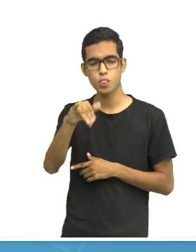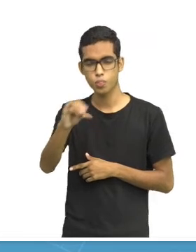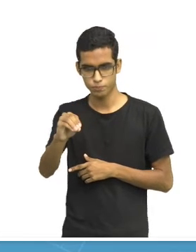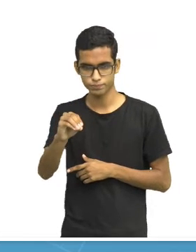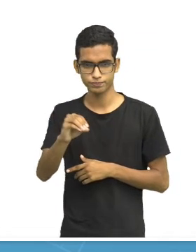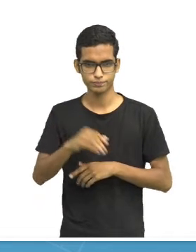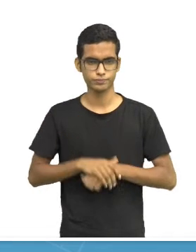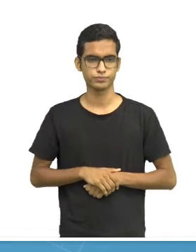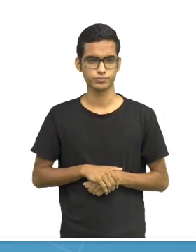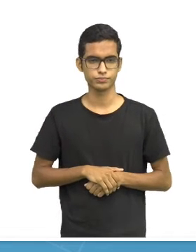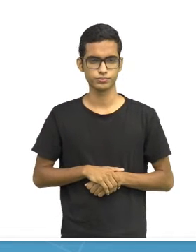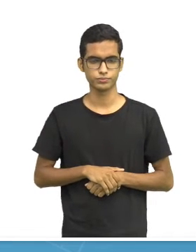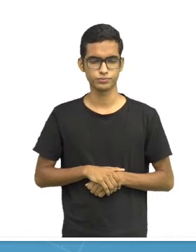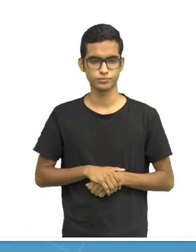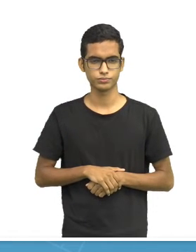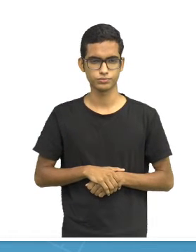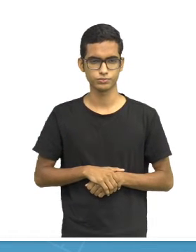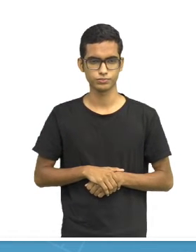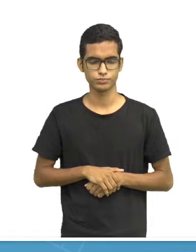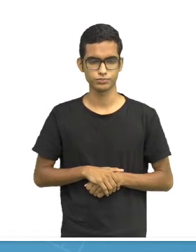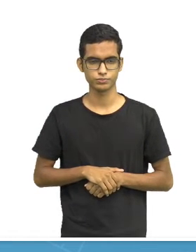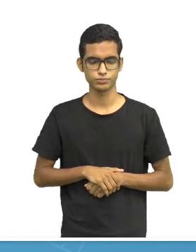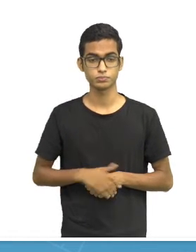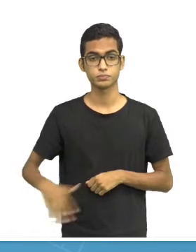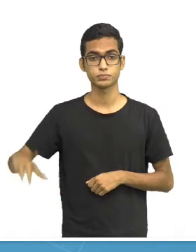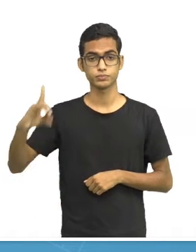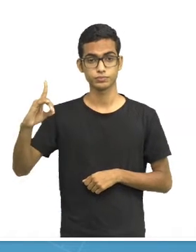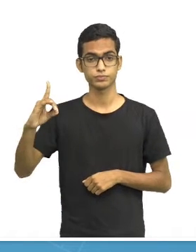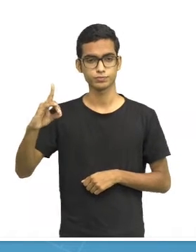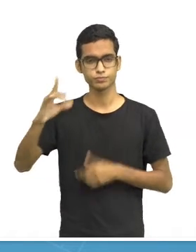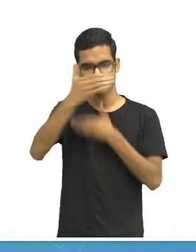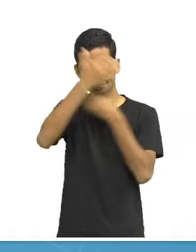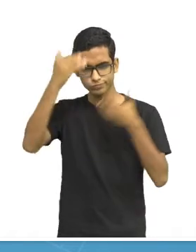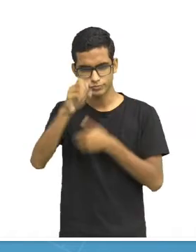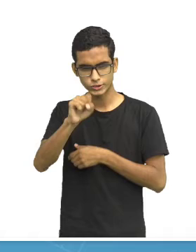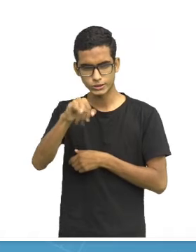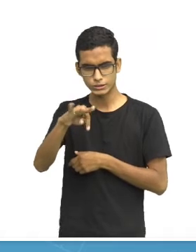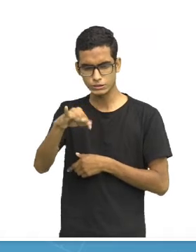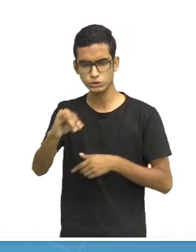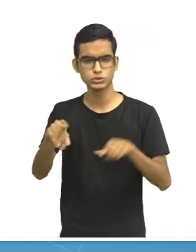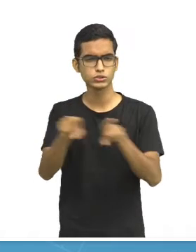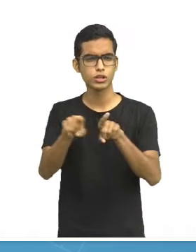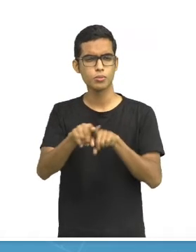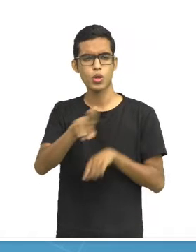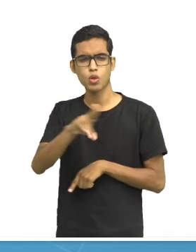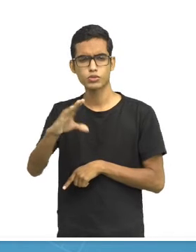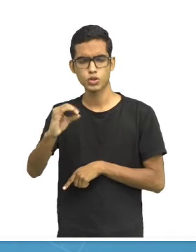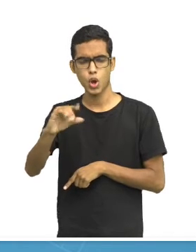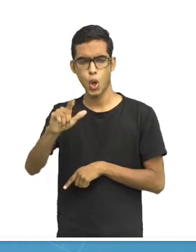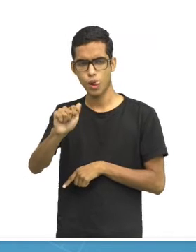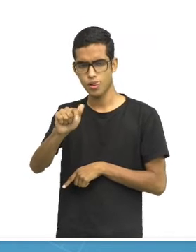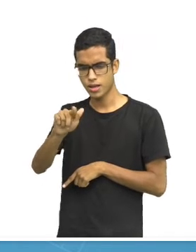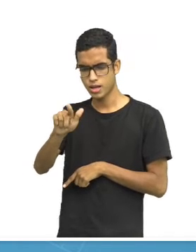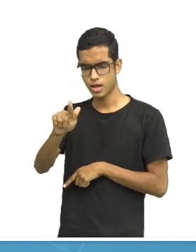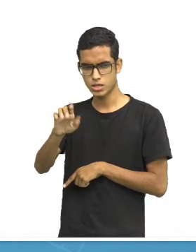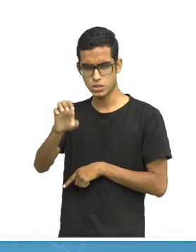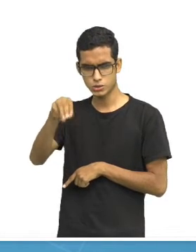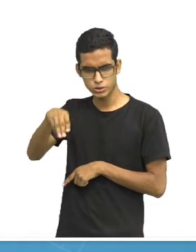D, no cubismo sintético, também chamado de collage, a intenção era trabalhar temas como a